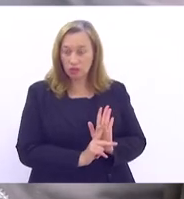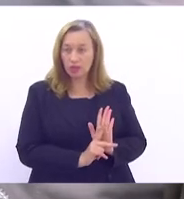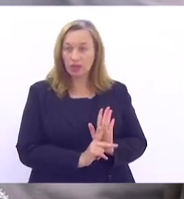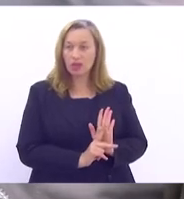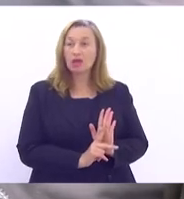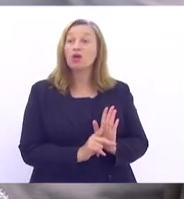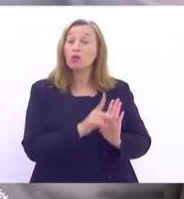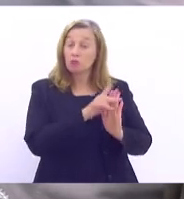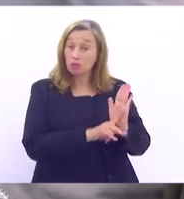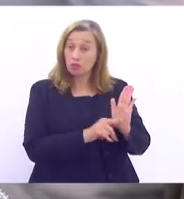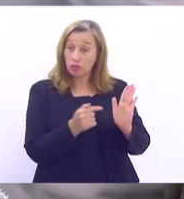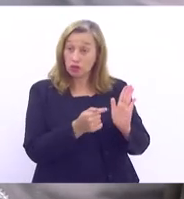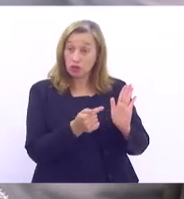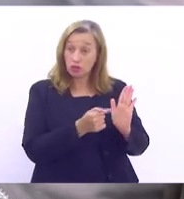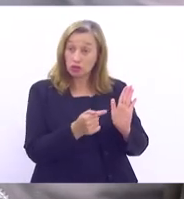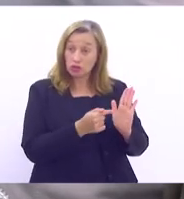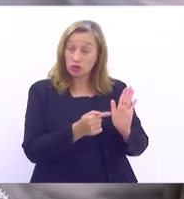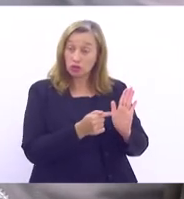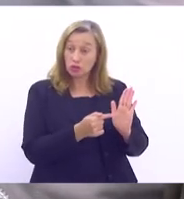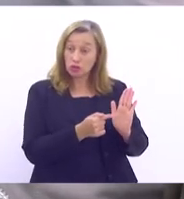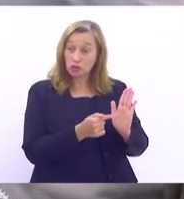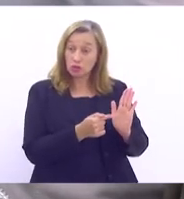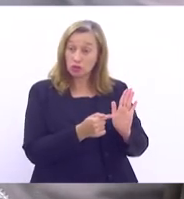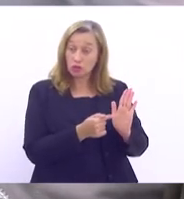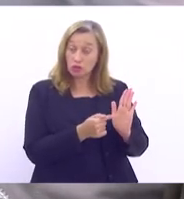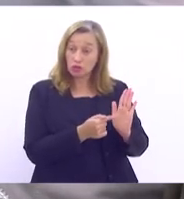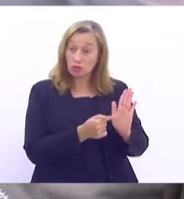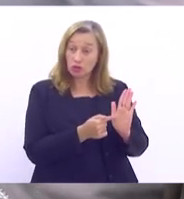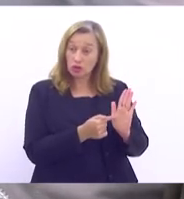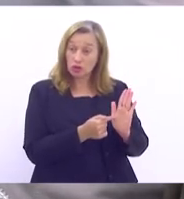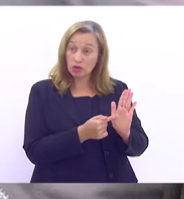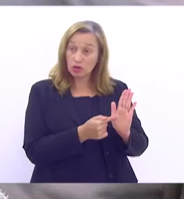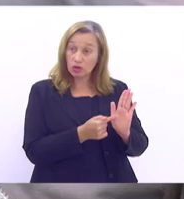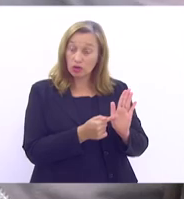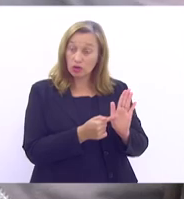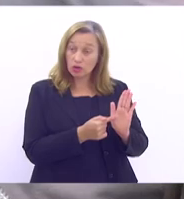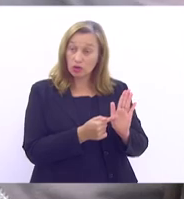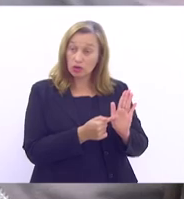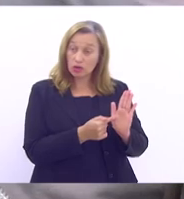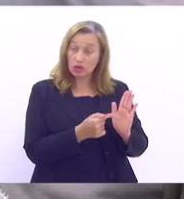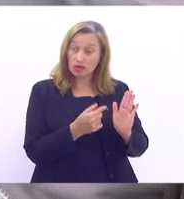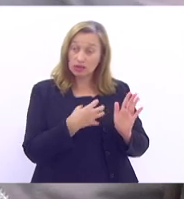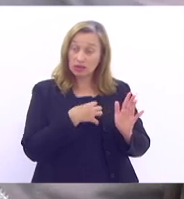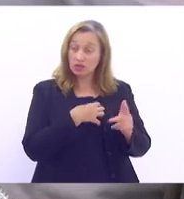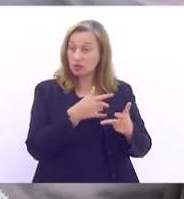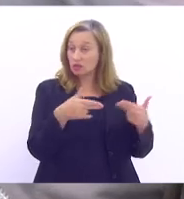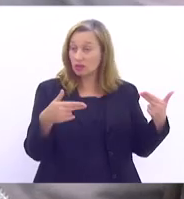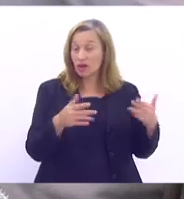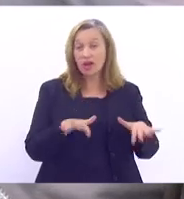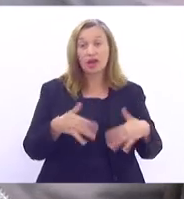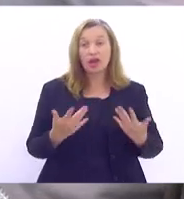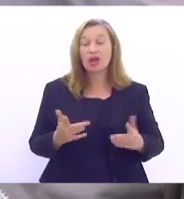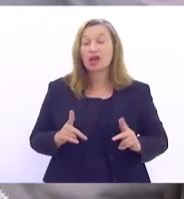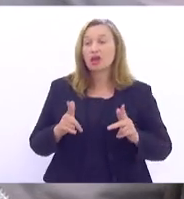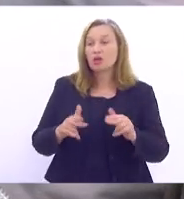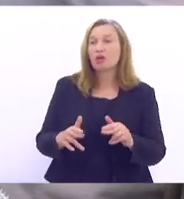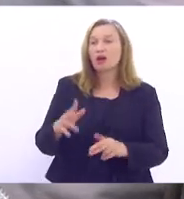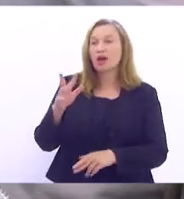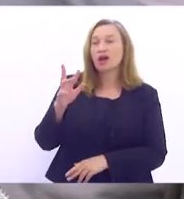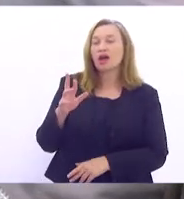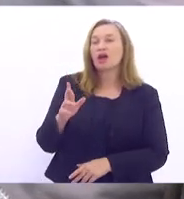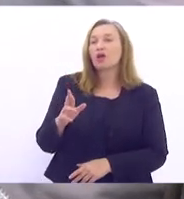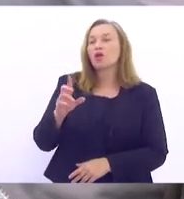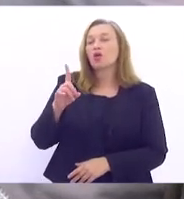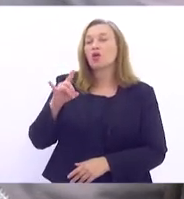o projeto continua sólido, só que ele passa a ter novas redações, como é o Código Civil brasileiro. Tem várias redações ao longo do